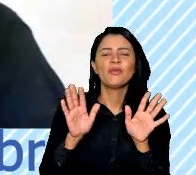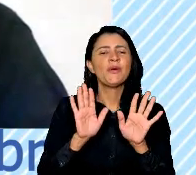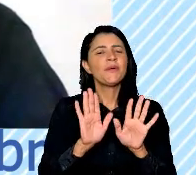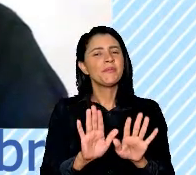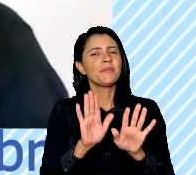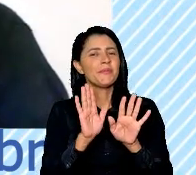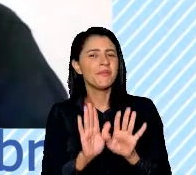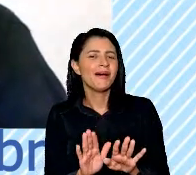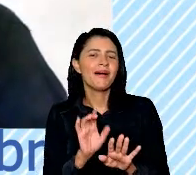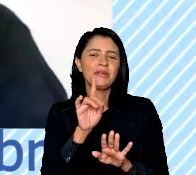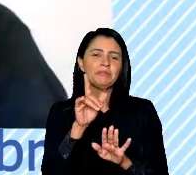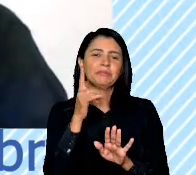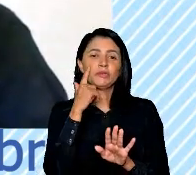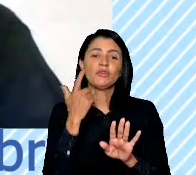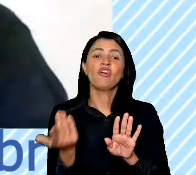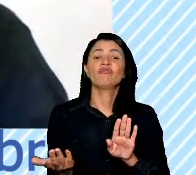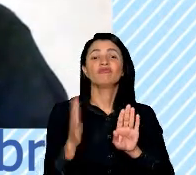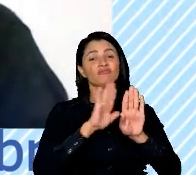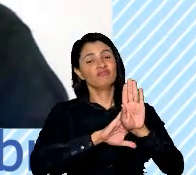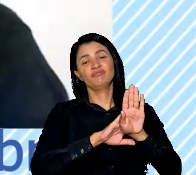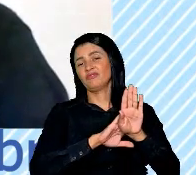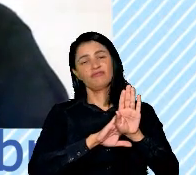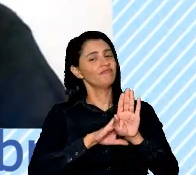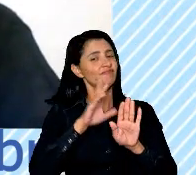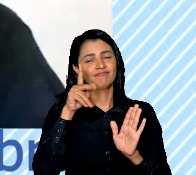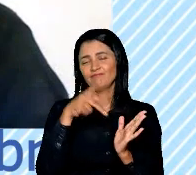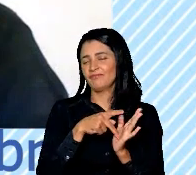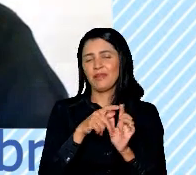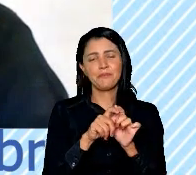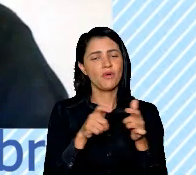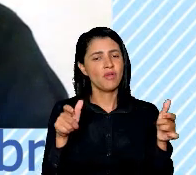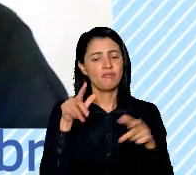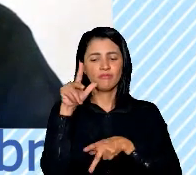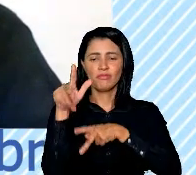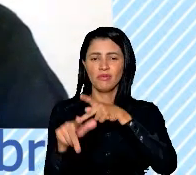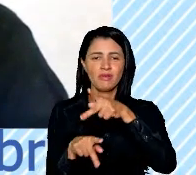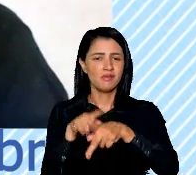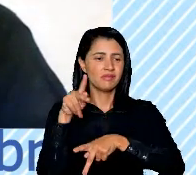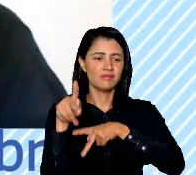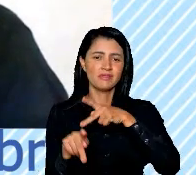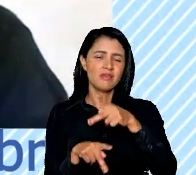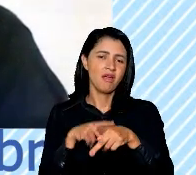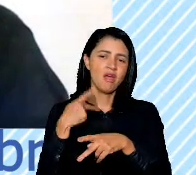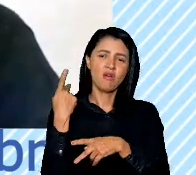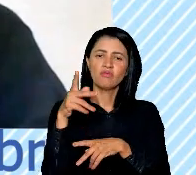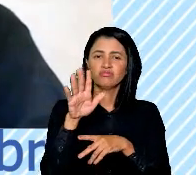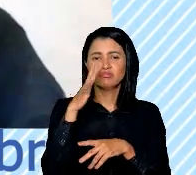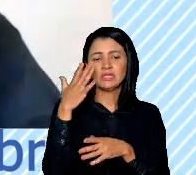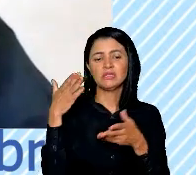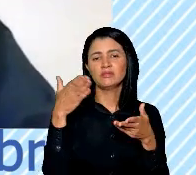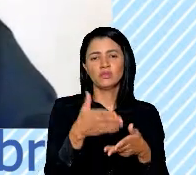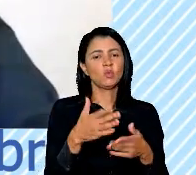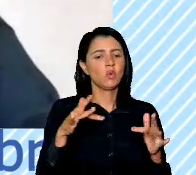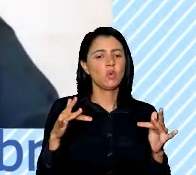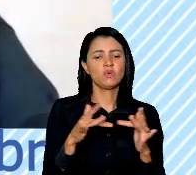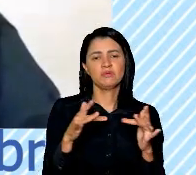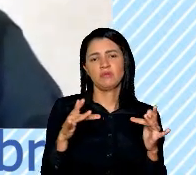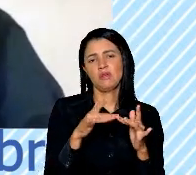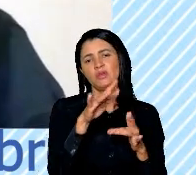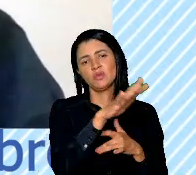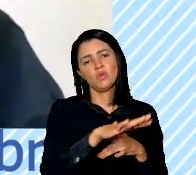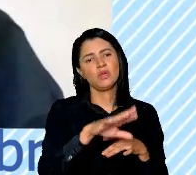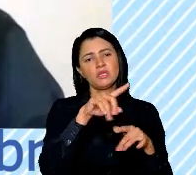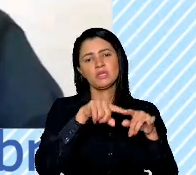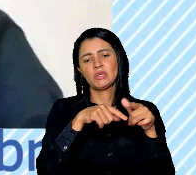Mas só de fachada, porque, na verdade, a grande maioria da população sequer toma contato com essas